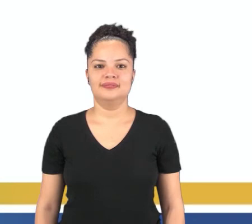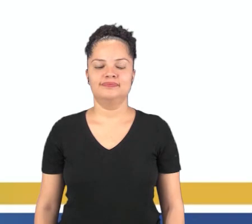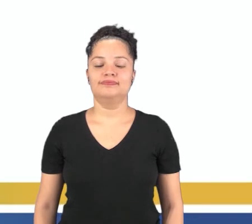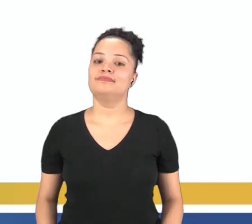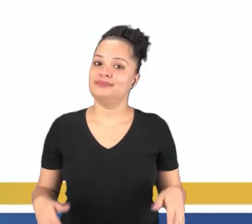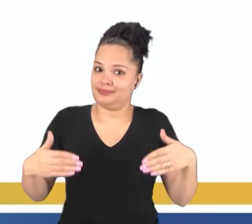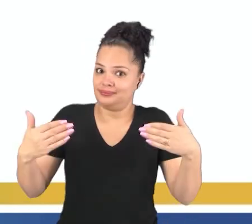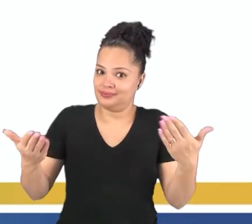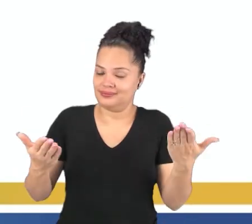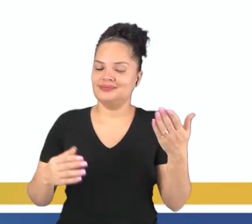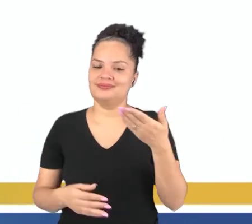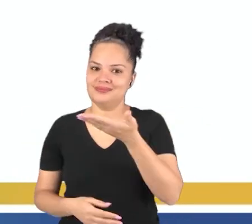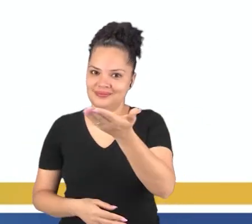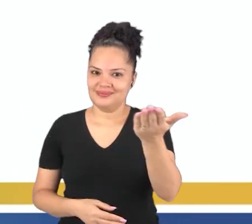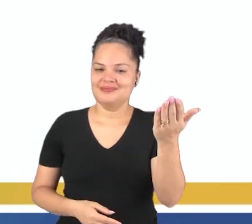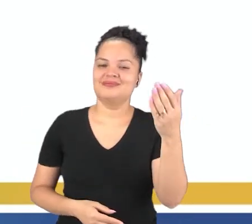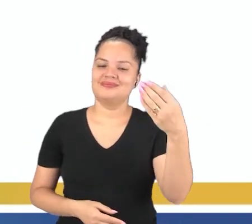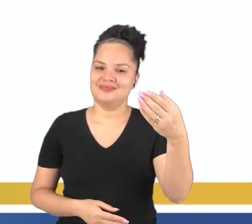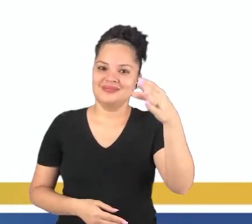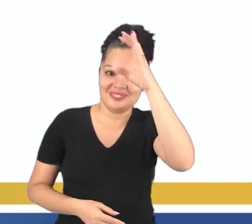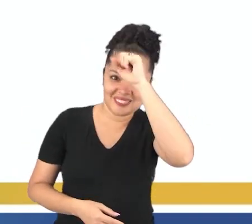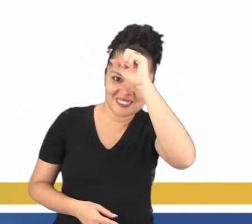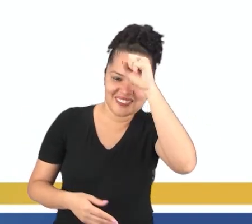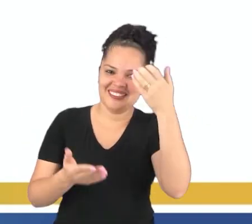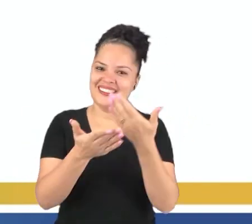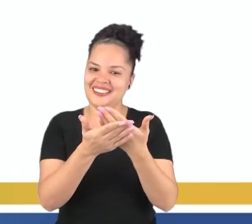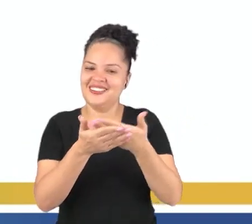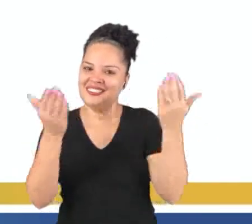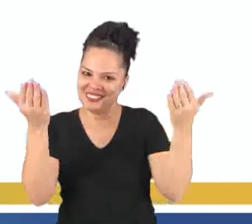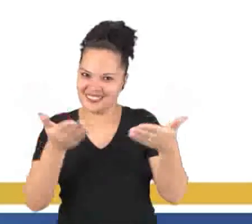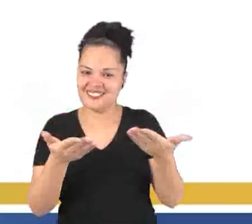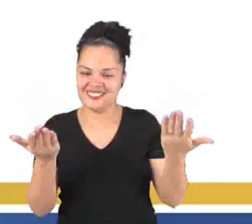Então, para fixar nossa aula de hoje, bora fazer um exercício aqui.